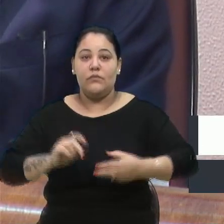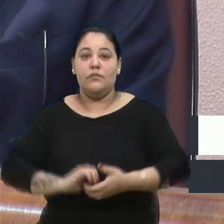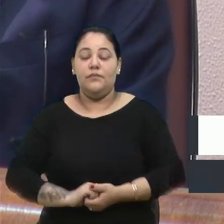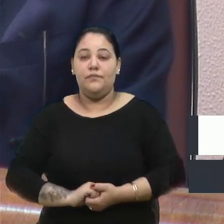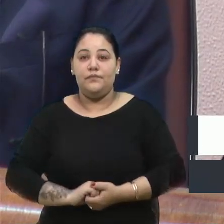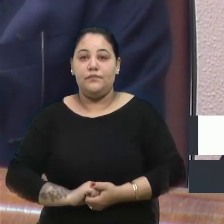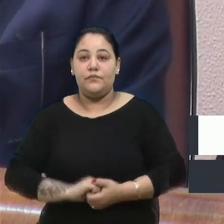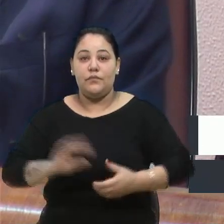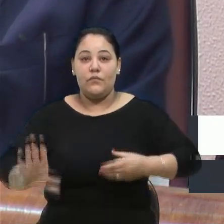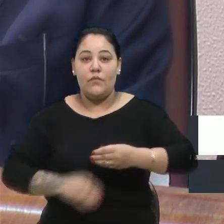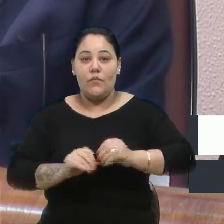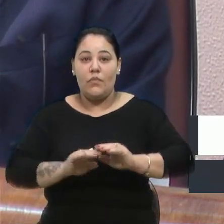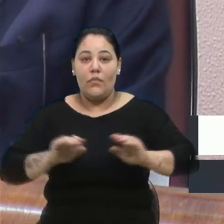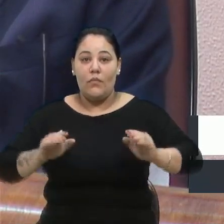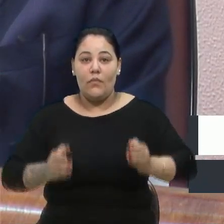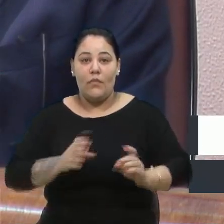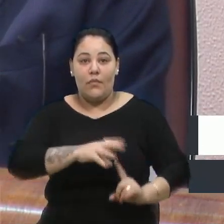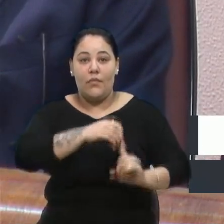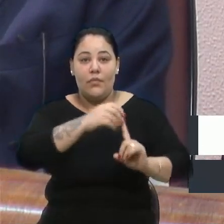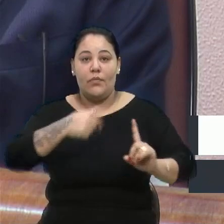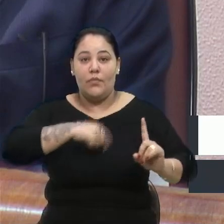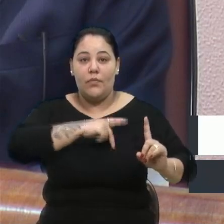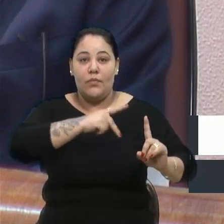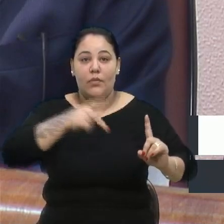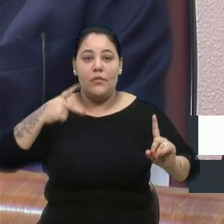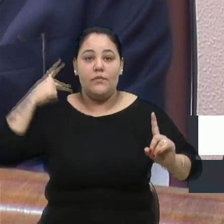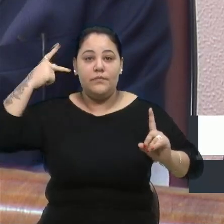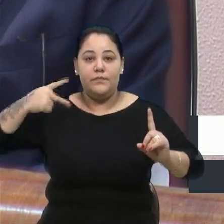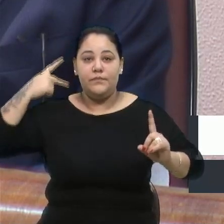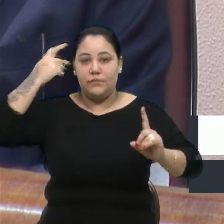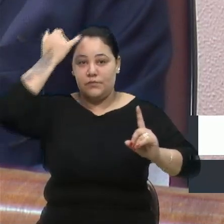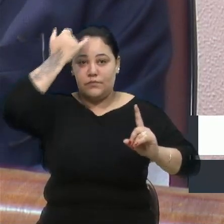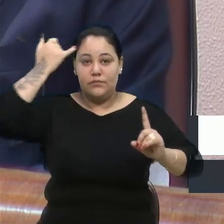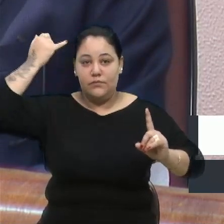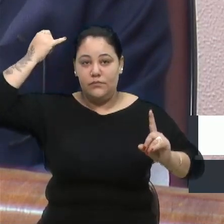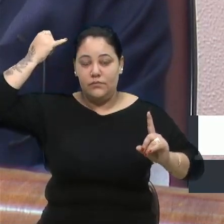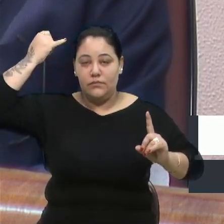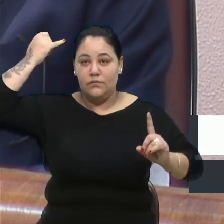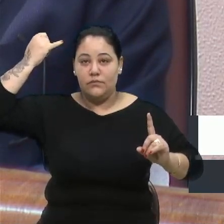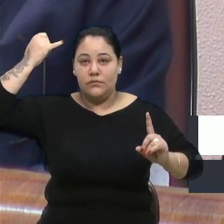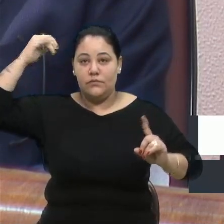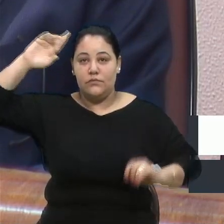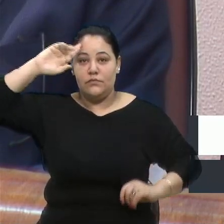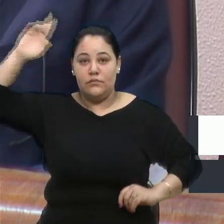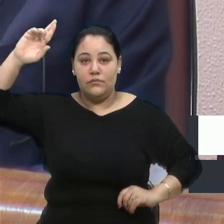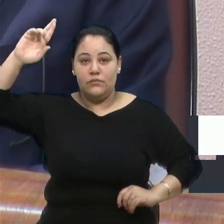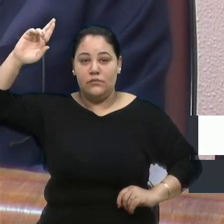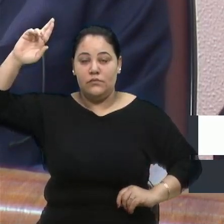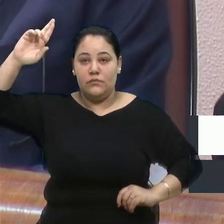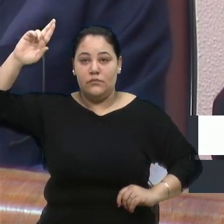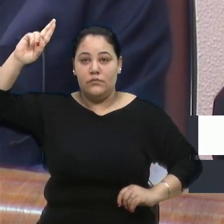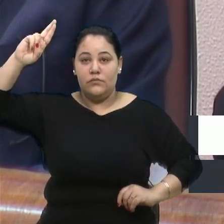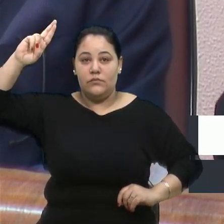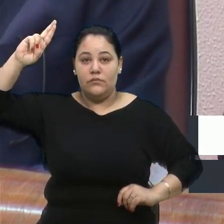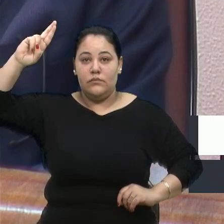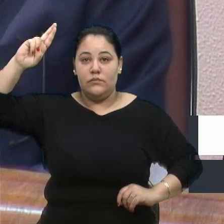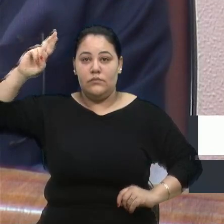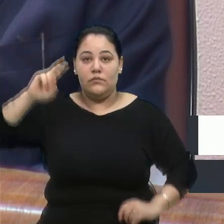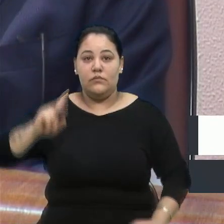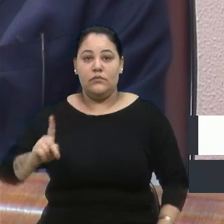Compõe a mesa principal este presidente, vereador Zé D'Ambrós, diretor da